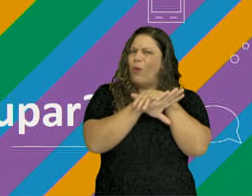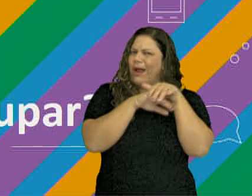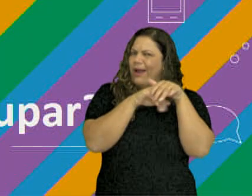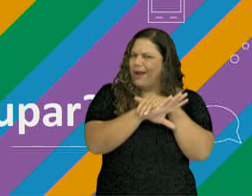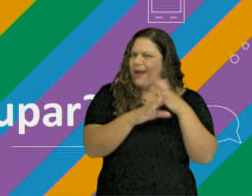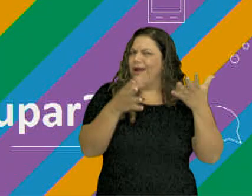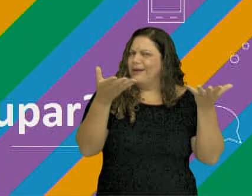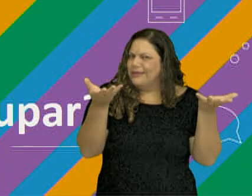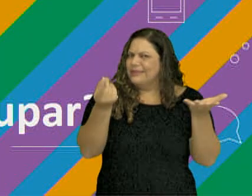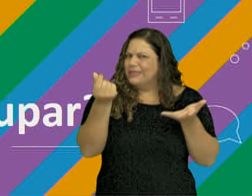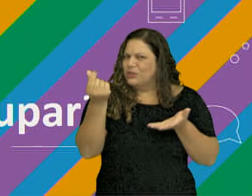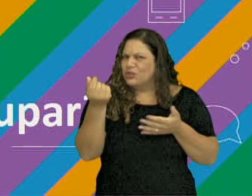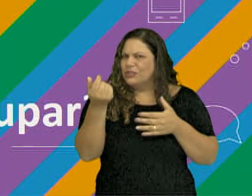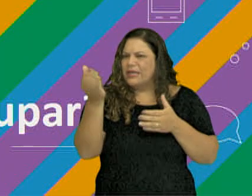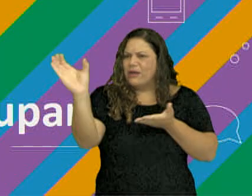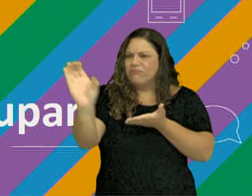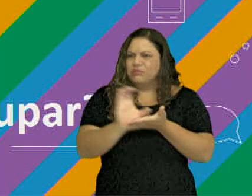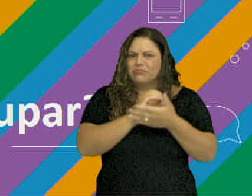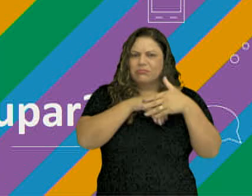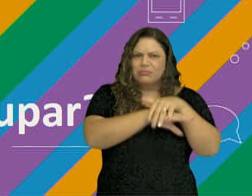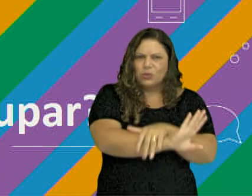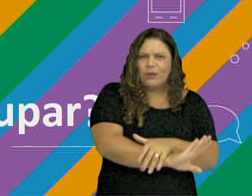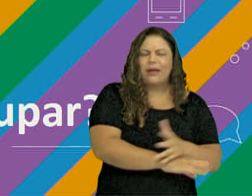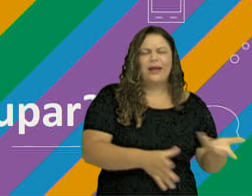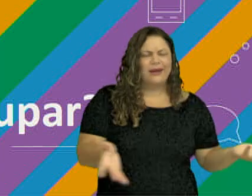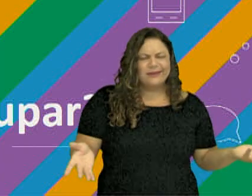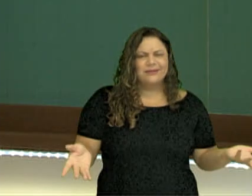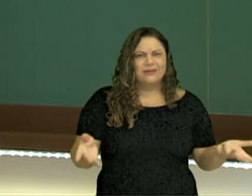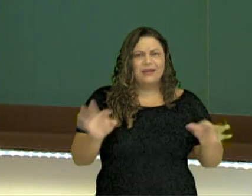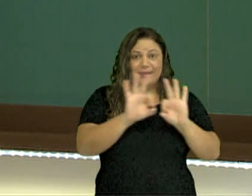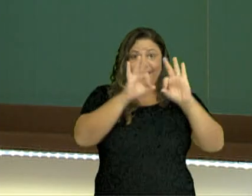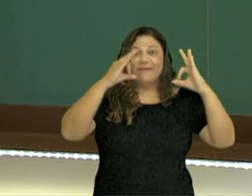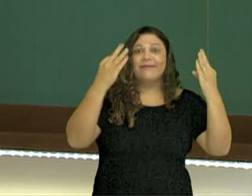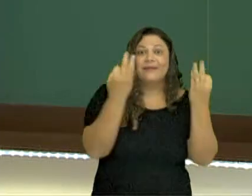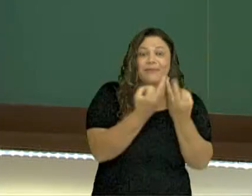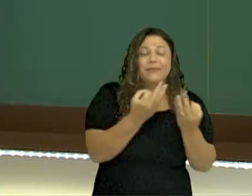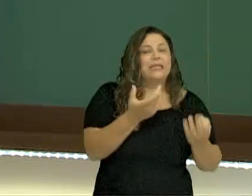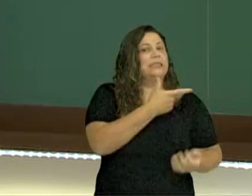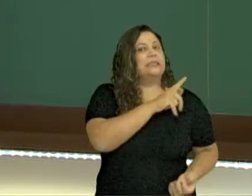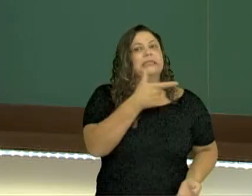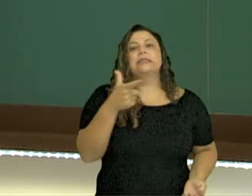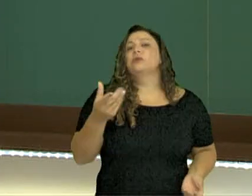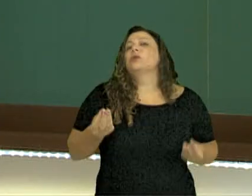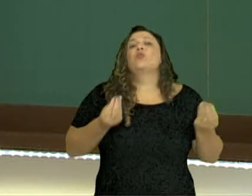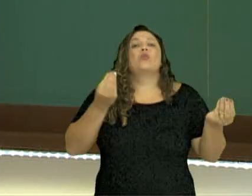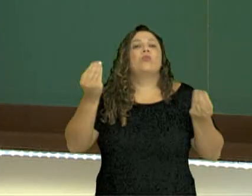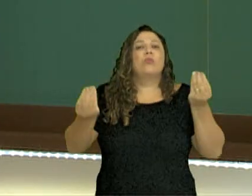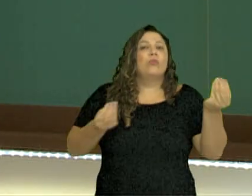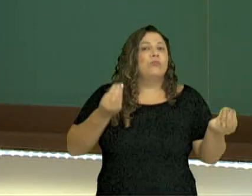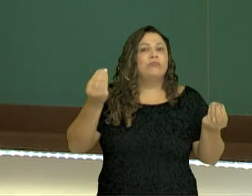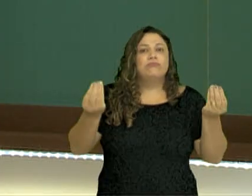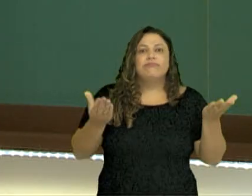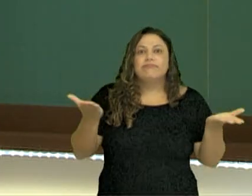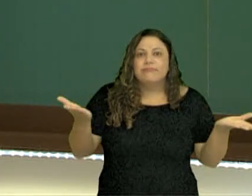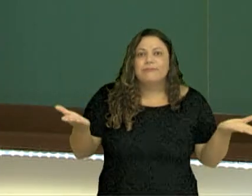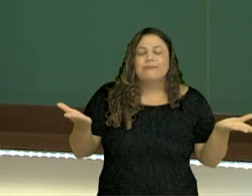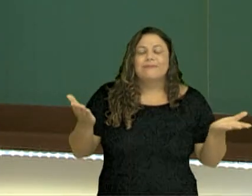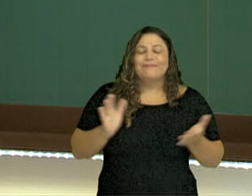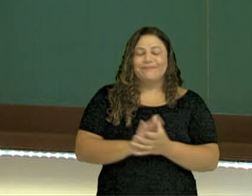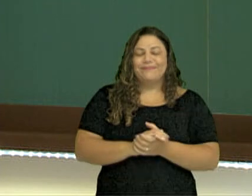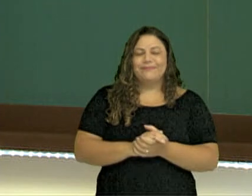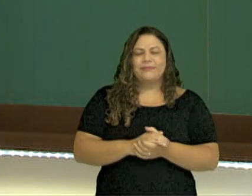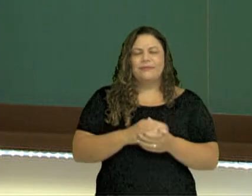Mamãe, papai, vocês da família têm esse hábito de poupar? Se não tem, como a gente deve fazer?